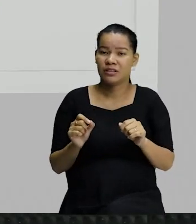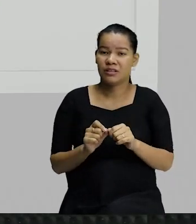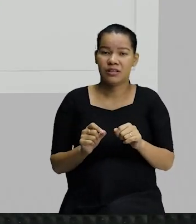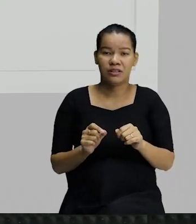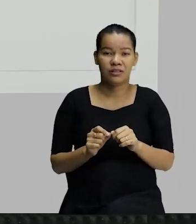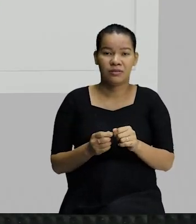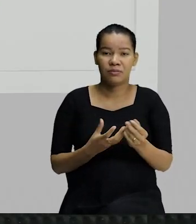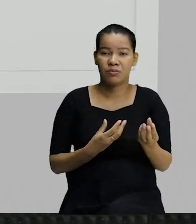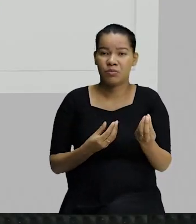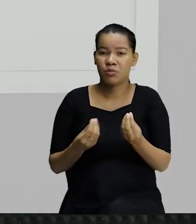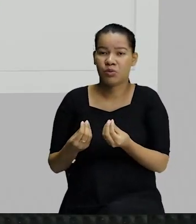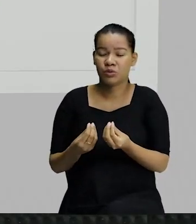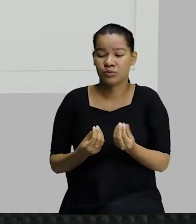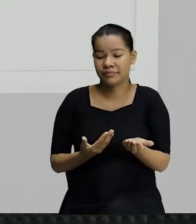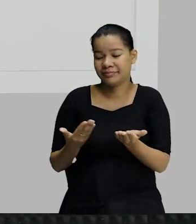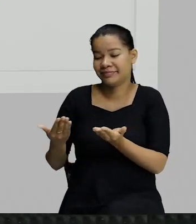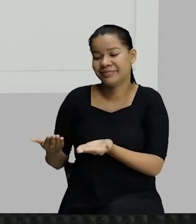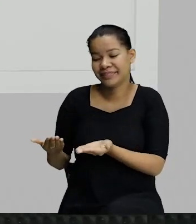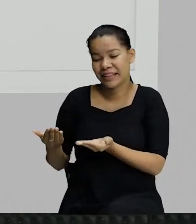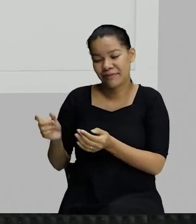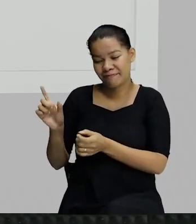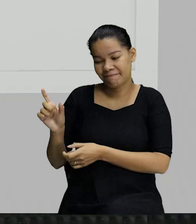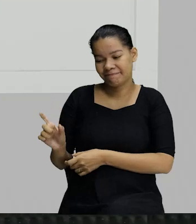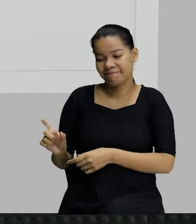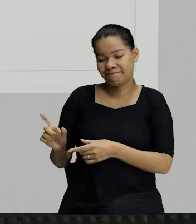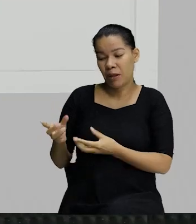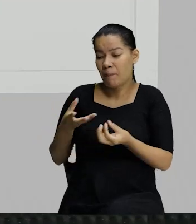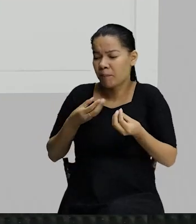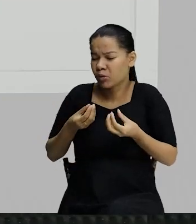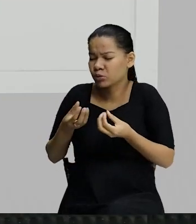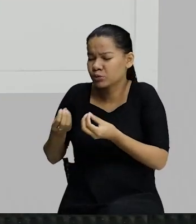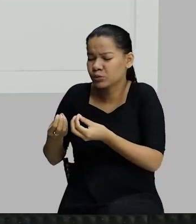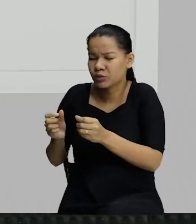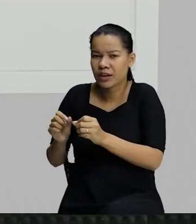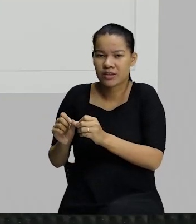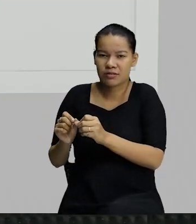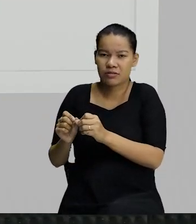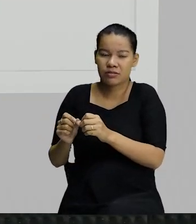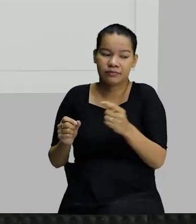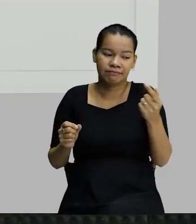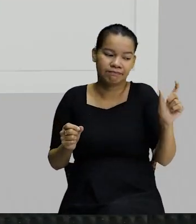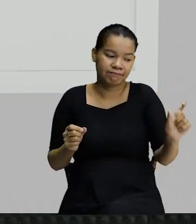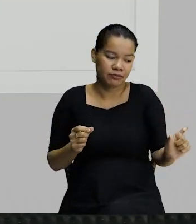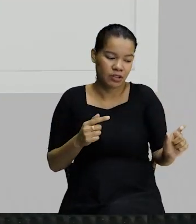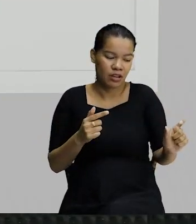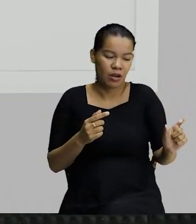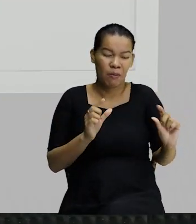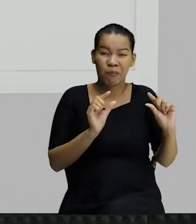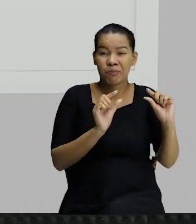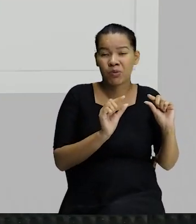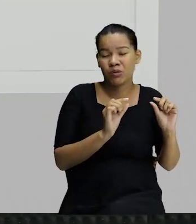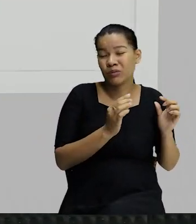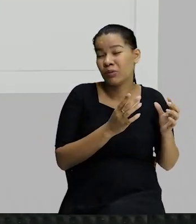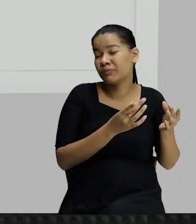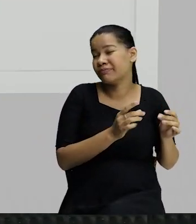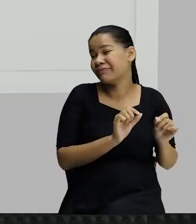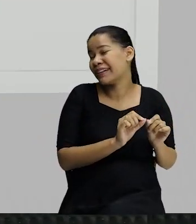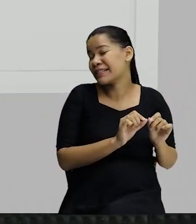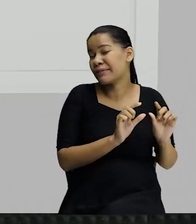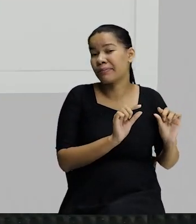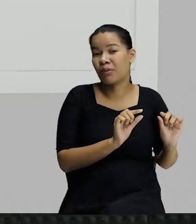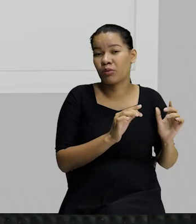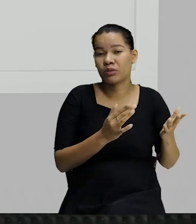por um e pouco pelo outro. Eu tenho que procurar equilibrar. Daí sai a justiça como tratar os